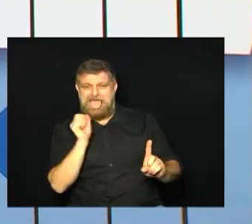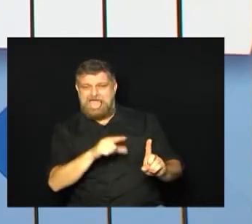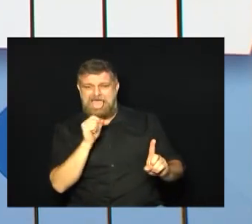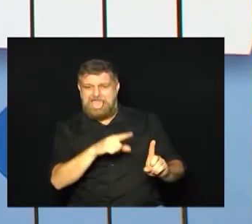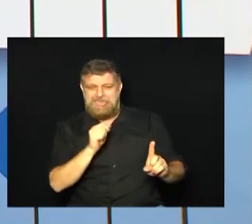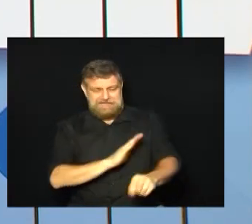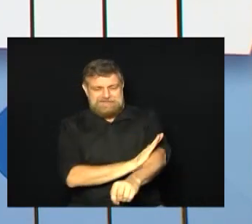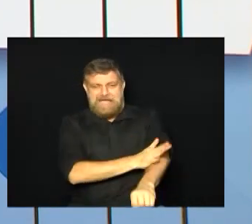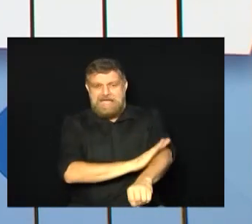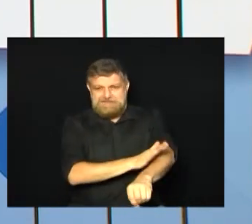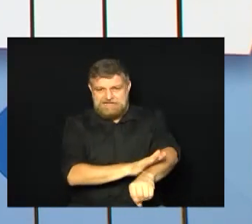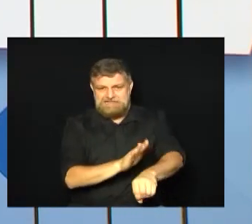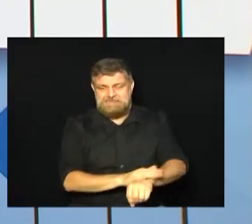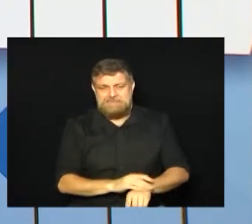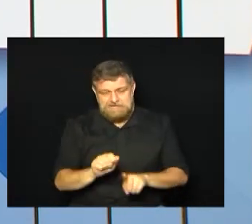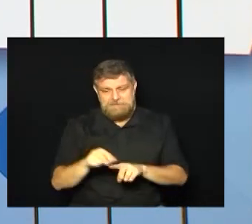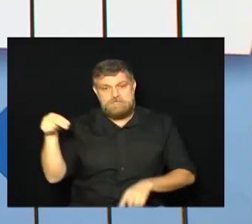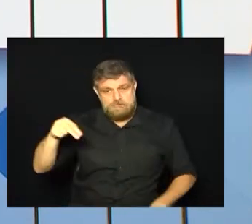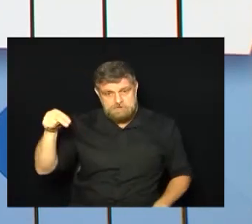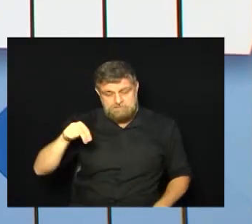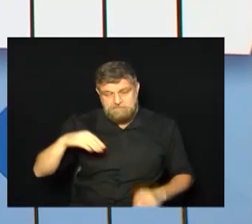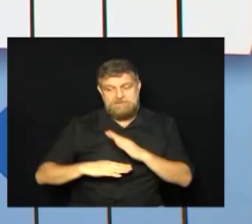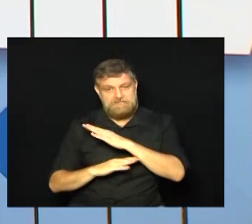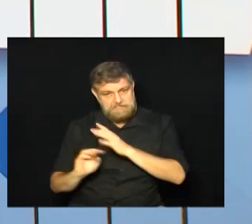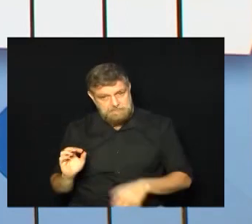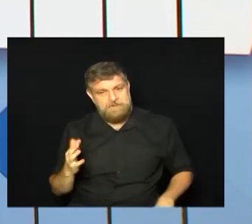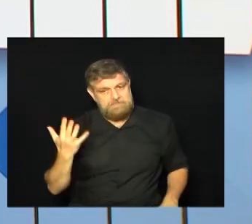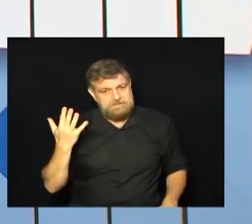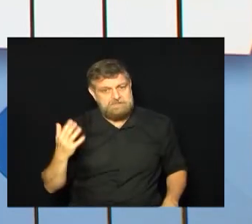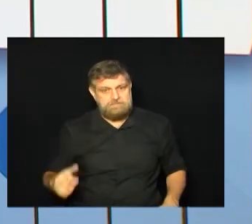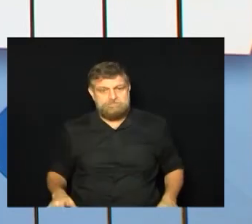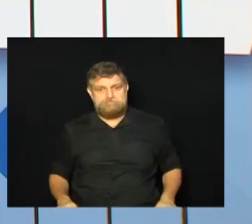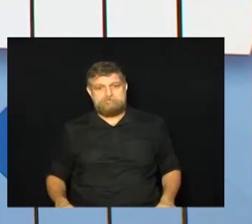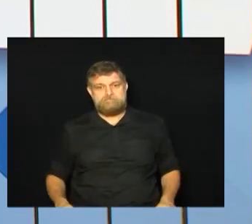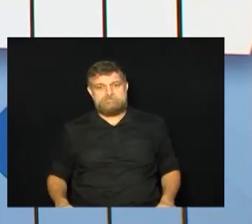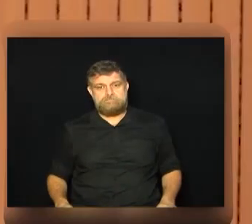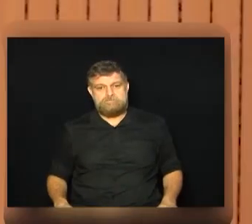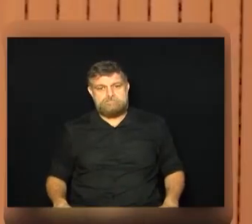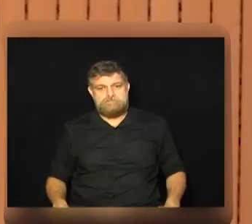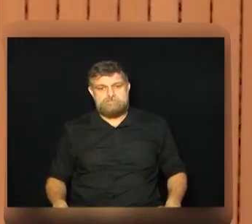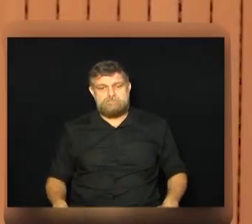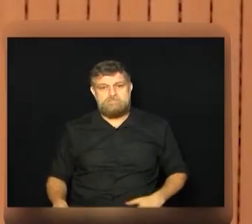naquela ocasião que ocorreu em novembro passado aqui no plenário do Legislativo.